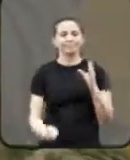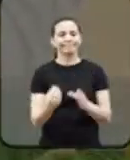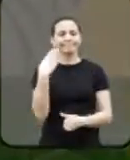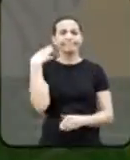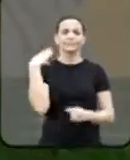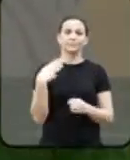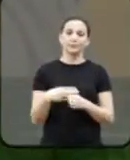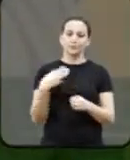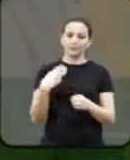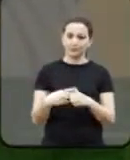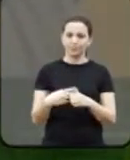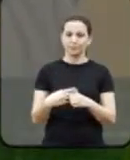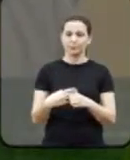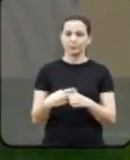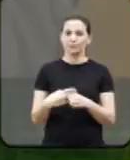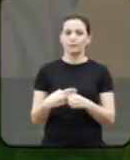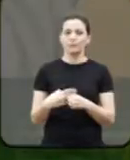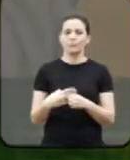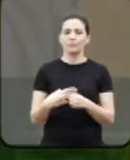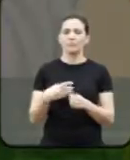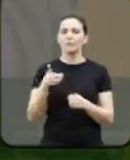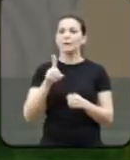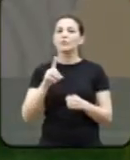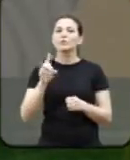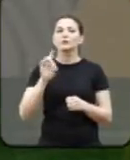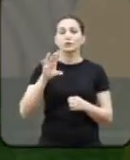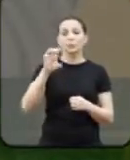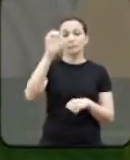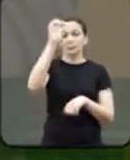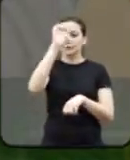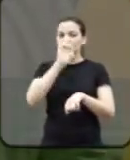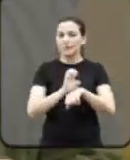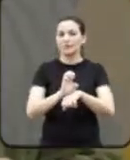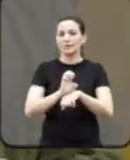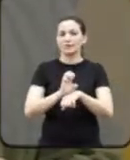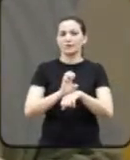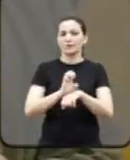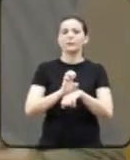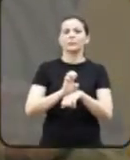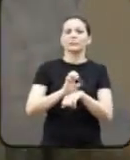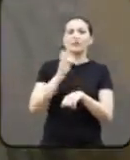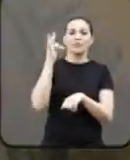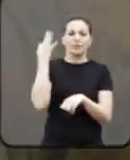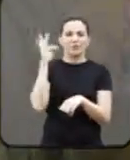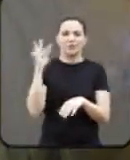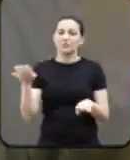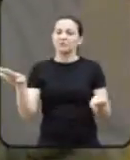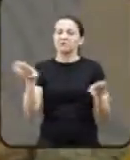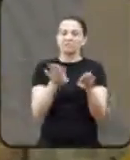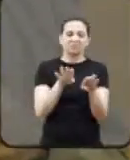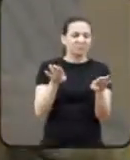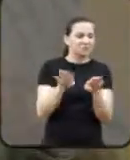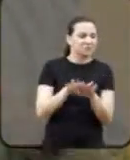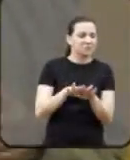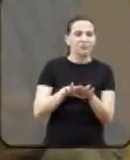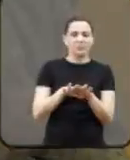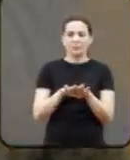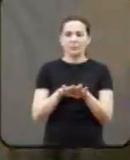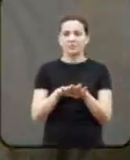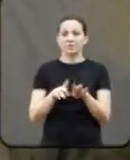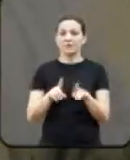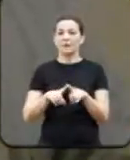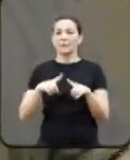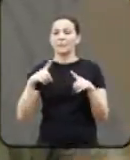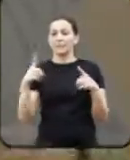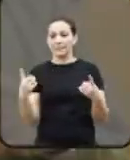para gerir a cidade e tudo acontece na cidade. Tudo acontece na cidade. Não acontece no Estado, que é um ente